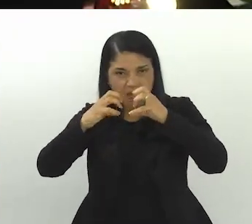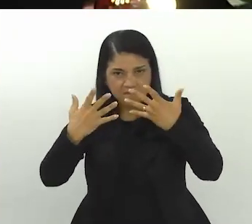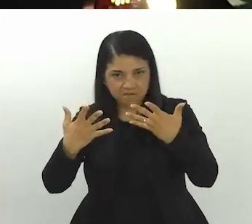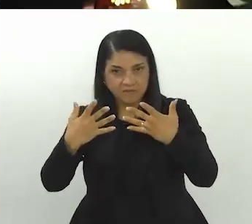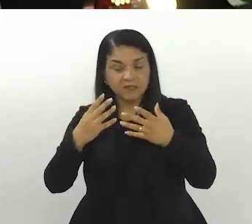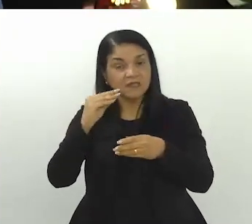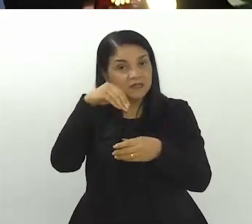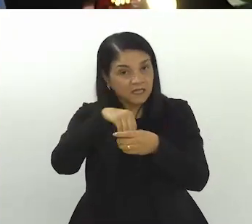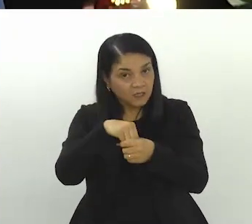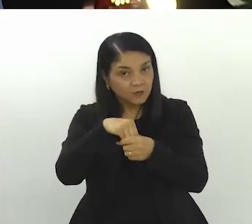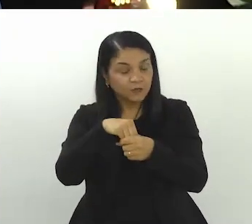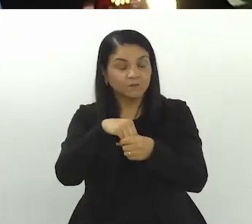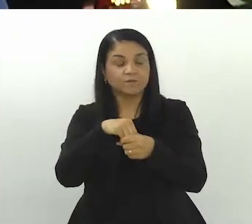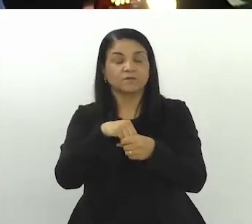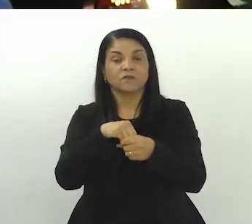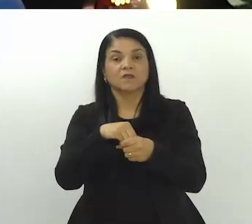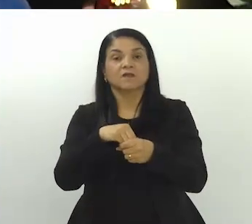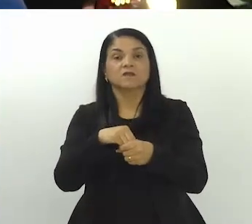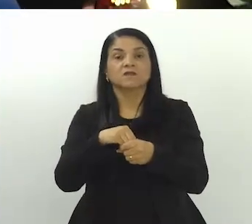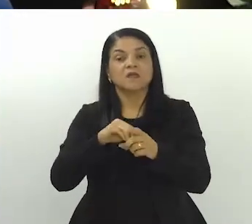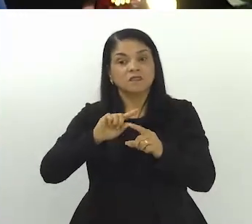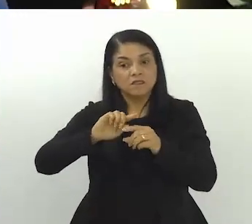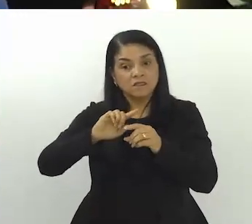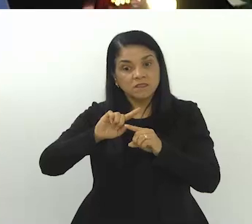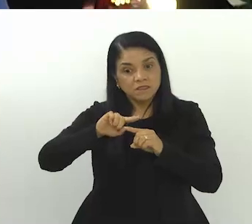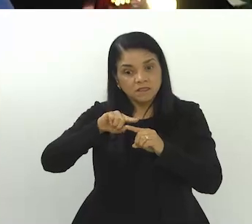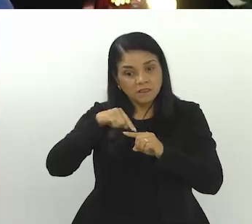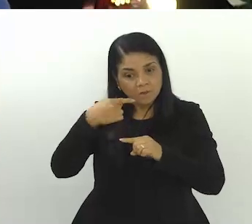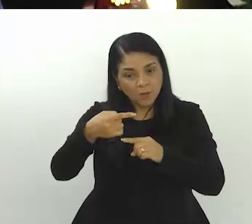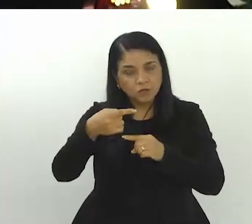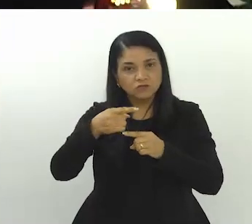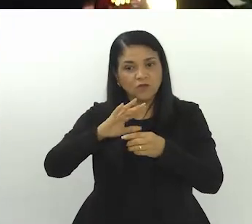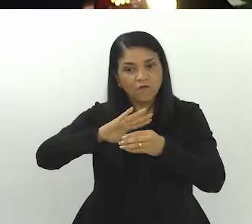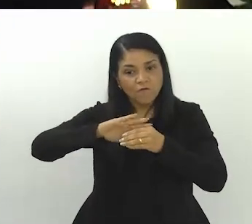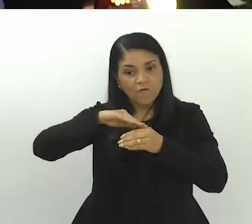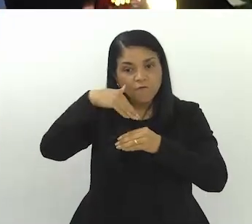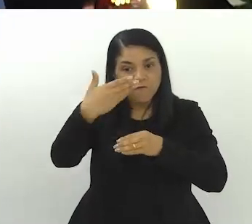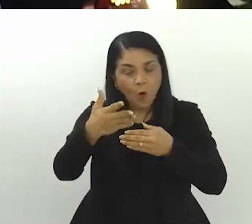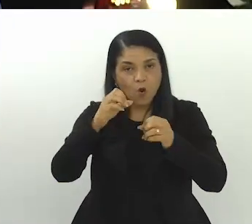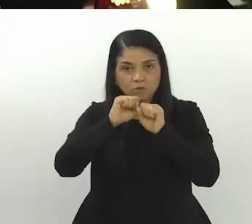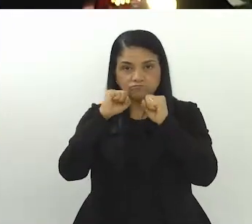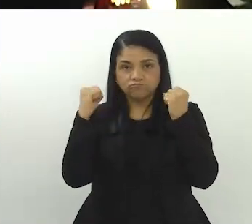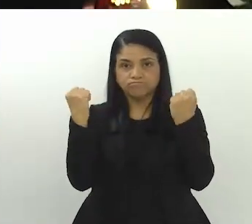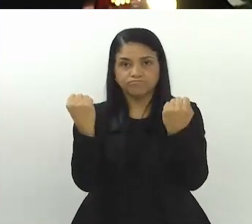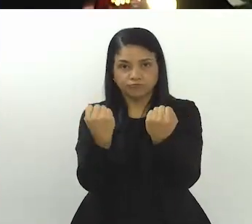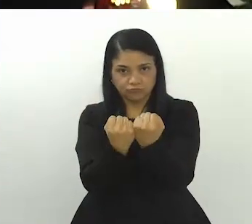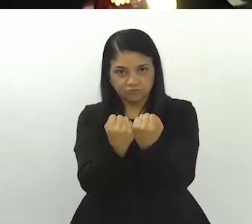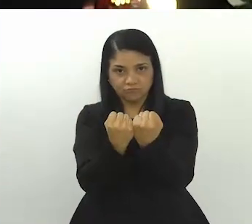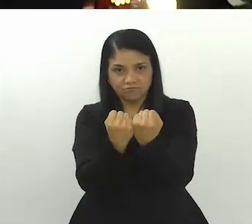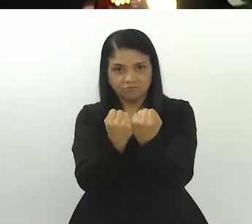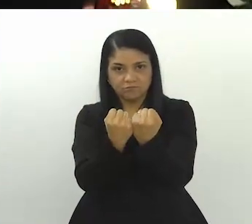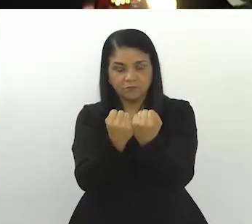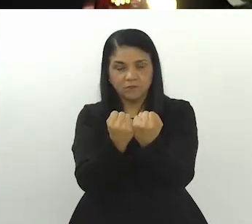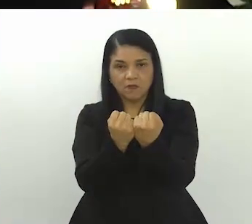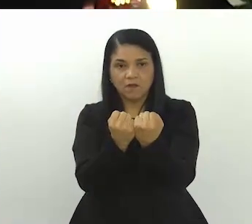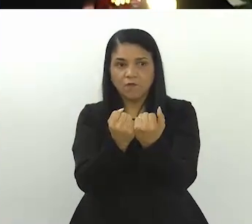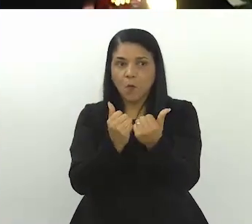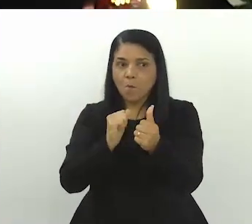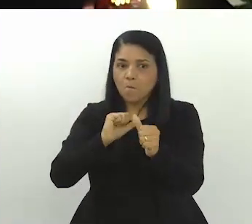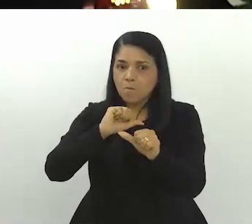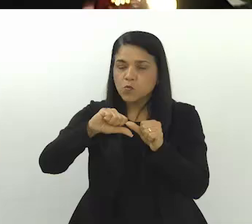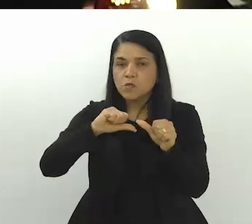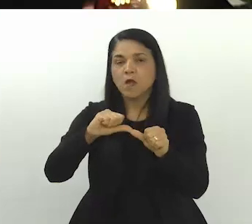estádio. Depois passou a ser na porta, nas cercanias dos estádios. Aí isso foi mudando porque